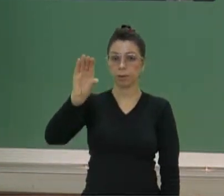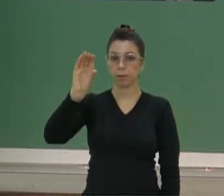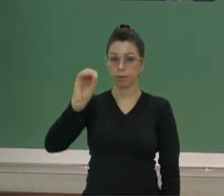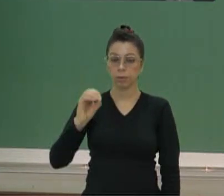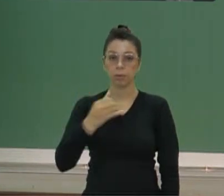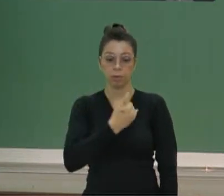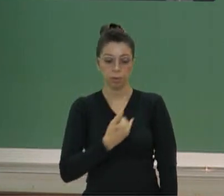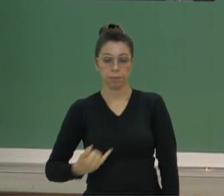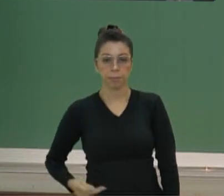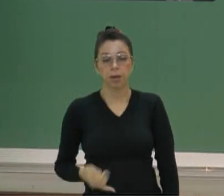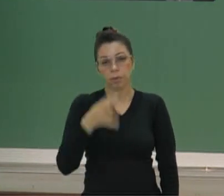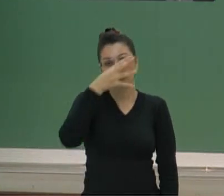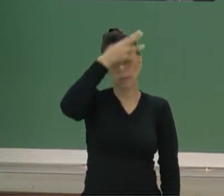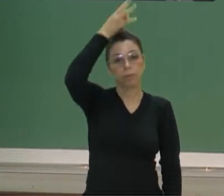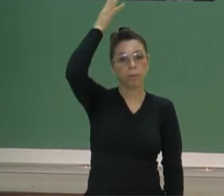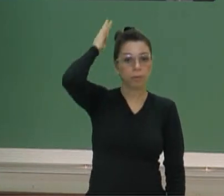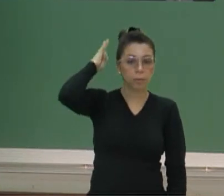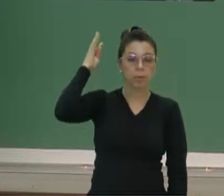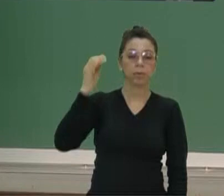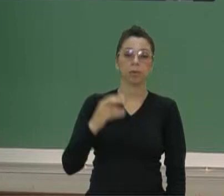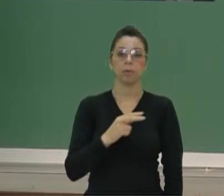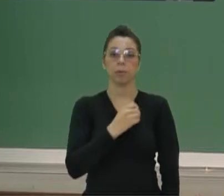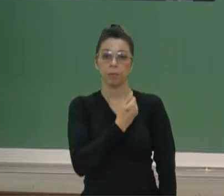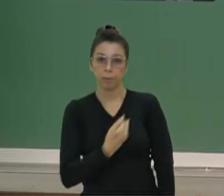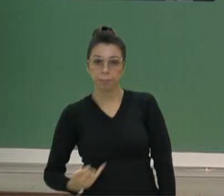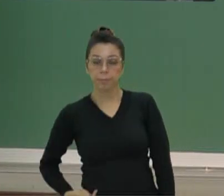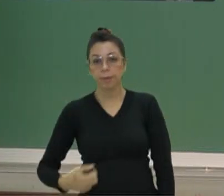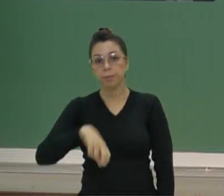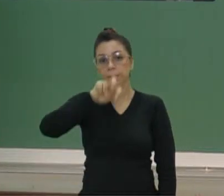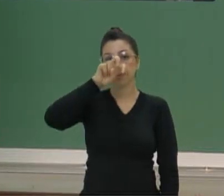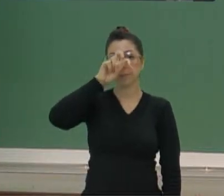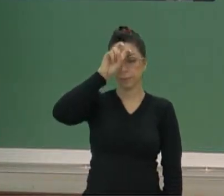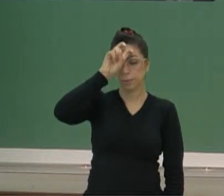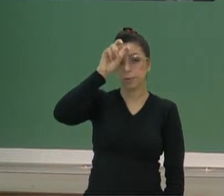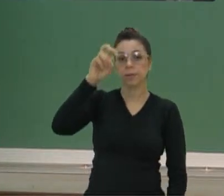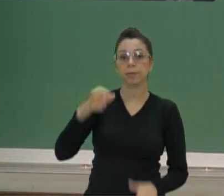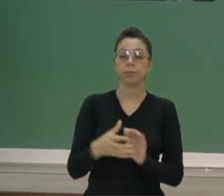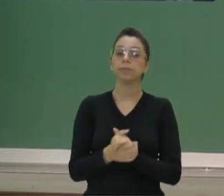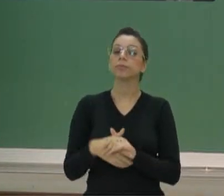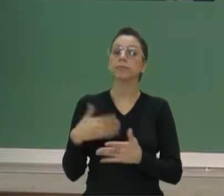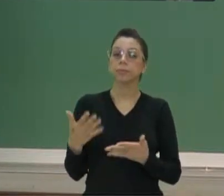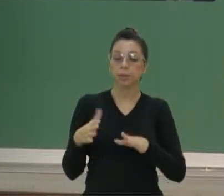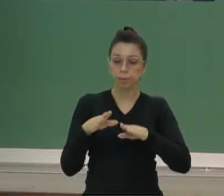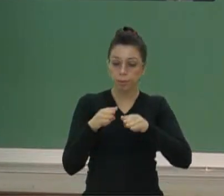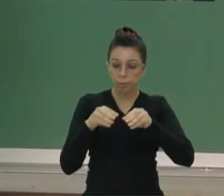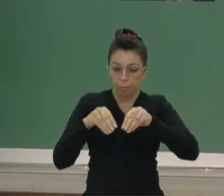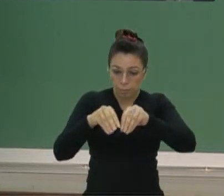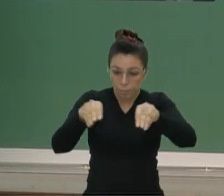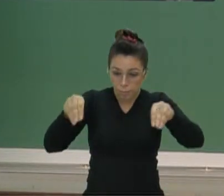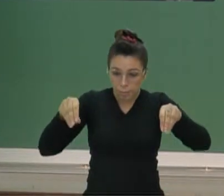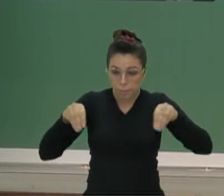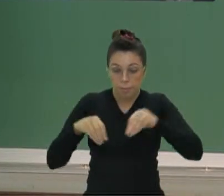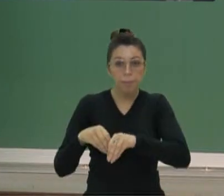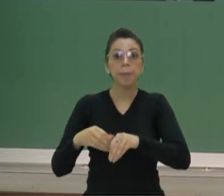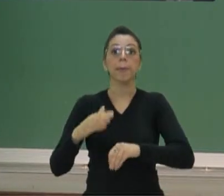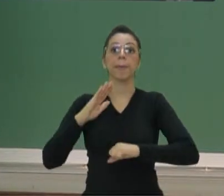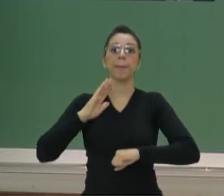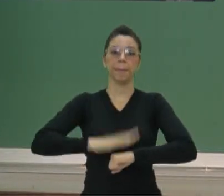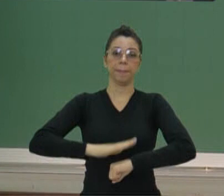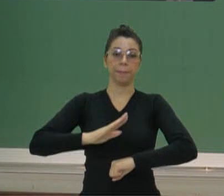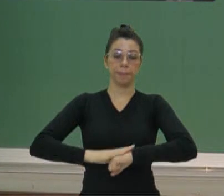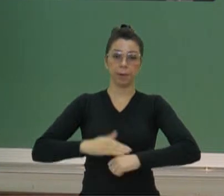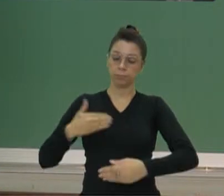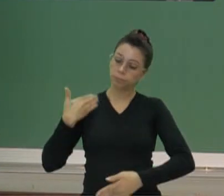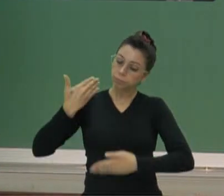Império Romano, o Império Egípcio, que era uma noção de território meu. No decorrer